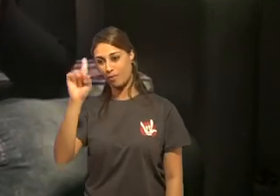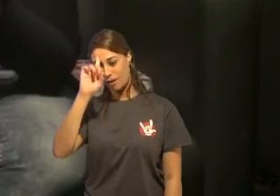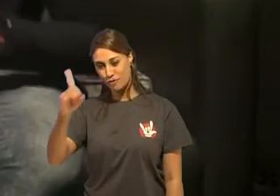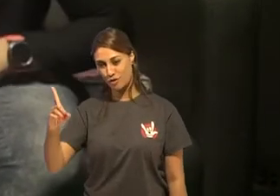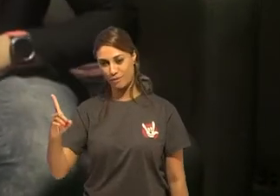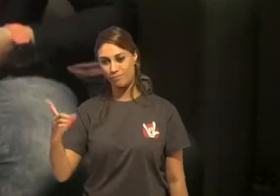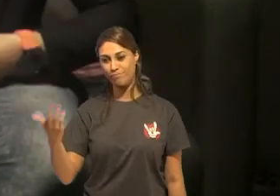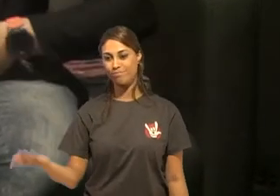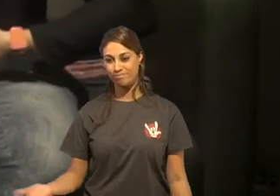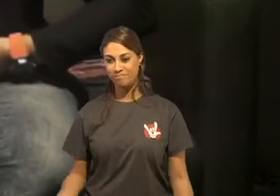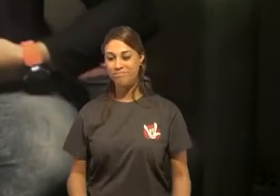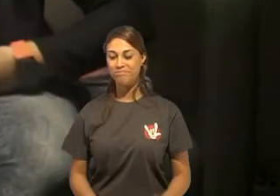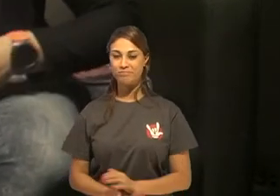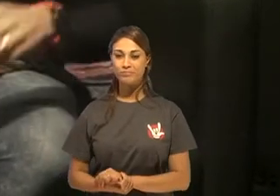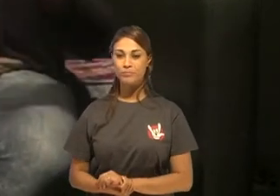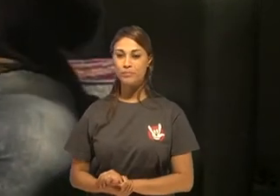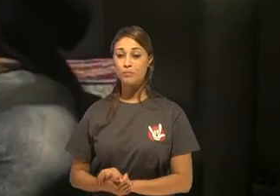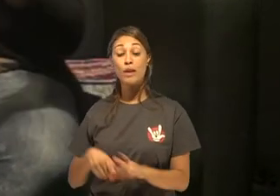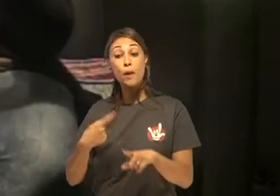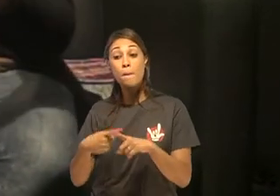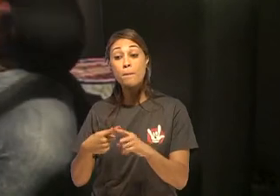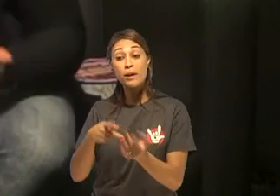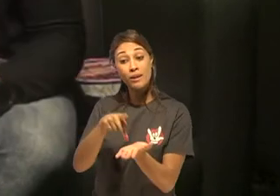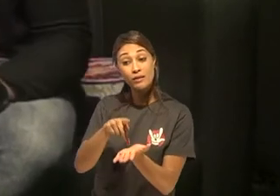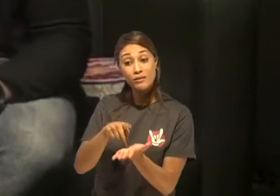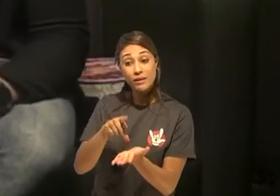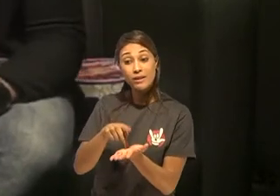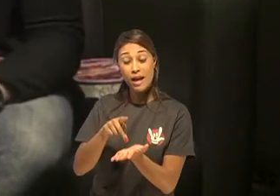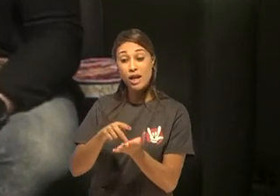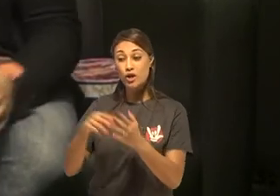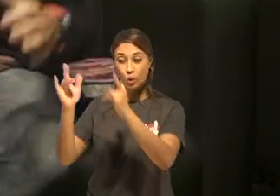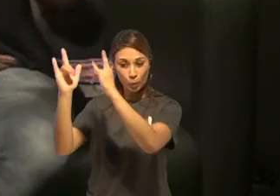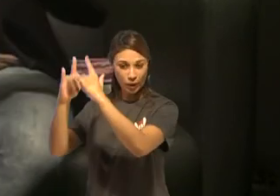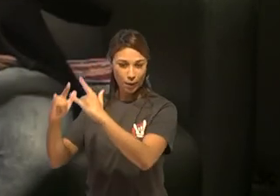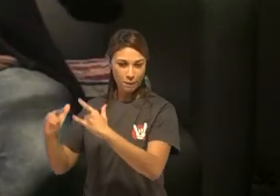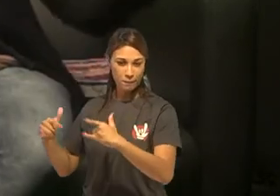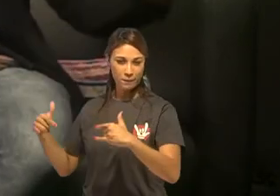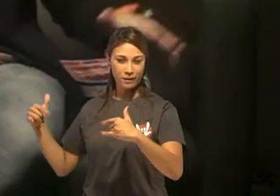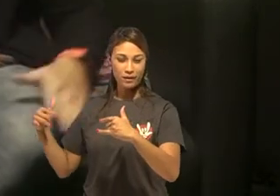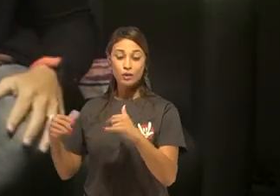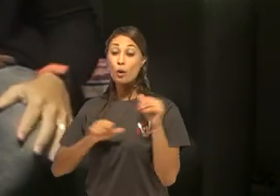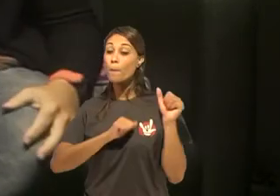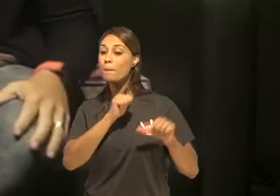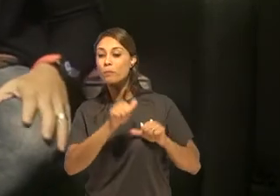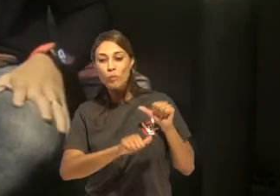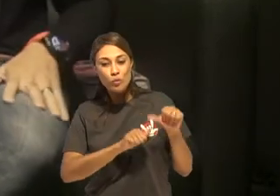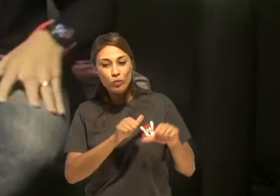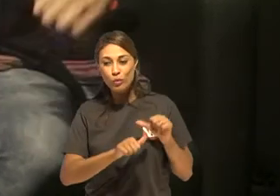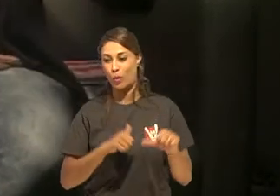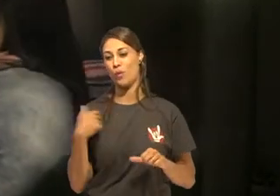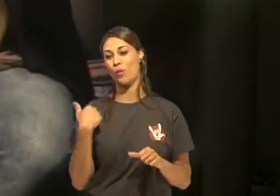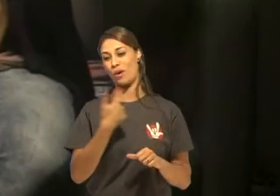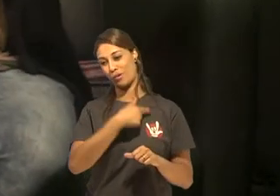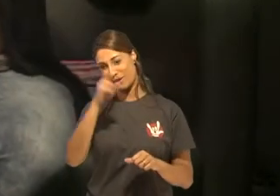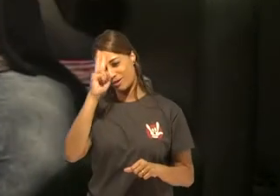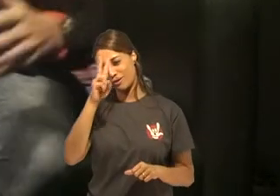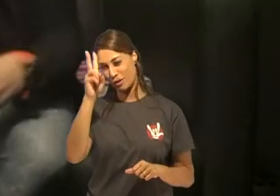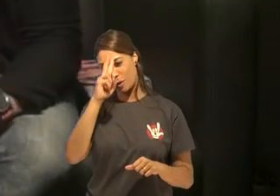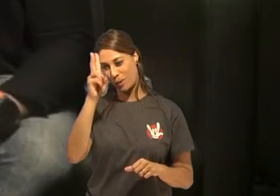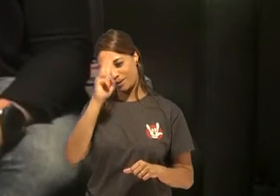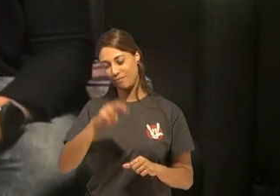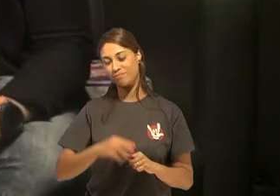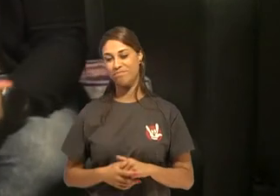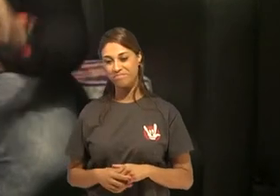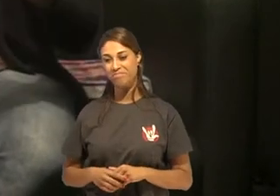mas porque na verdade aquele acampamento mudou nossa história. A partir daquele acampamento aconteceu um crescimento explosivo